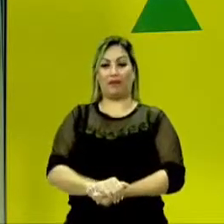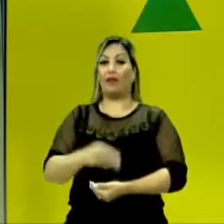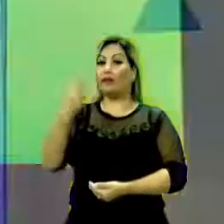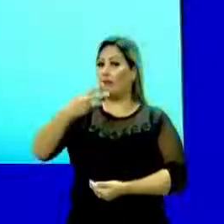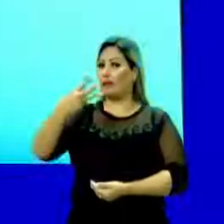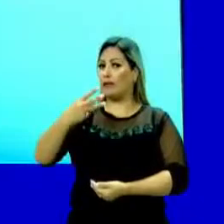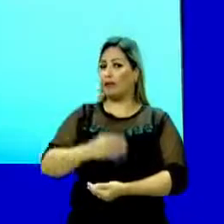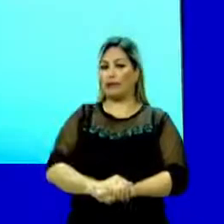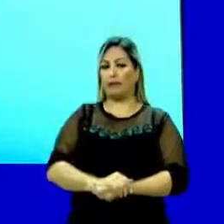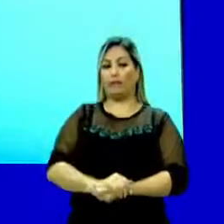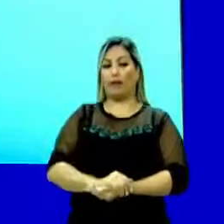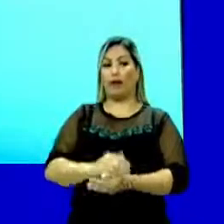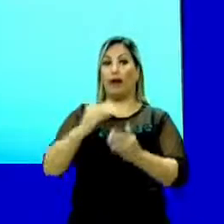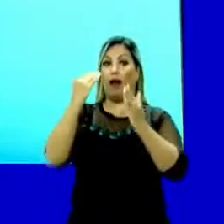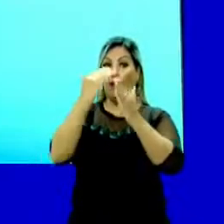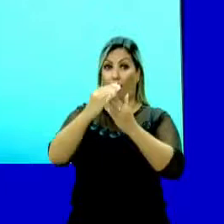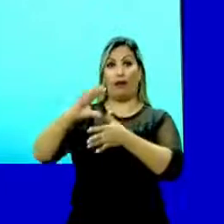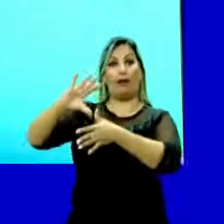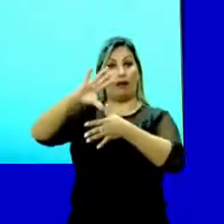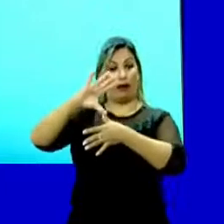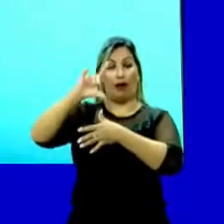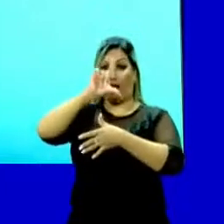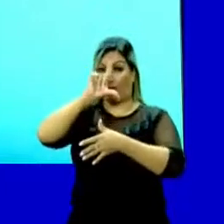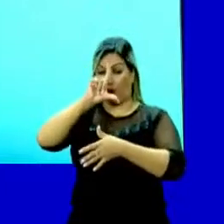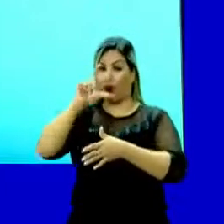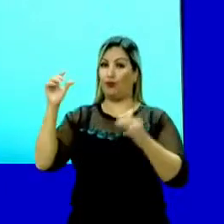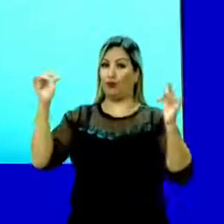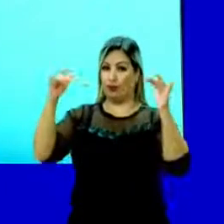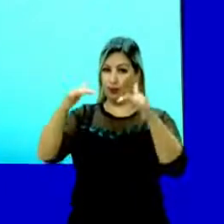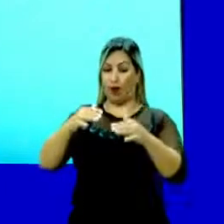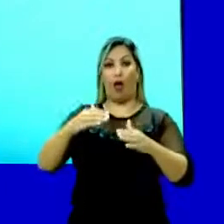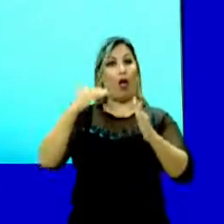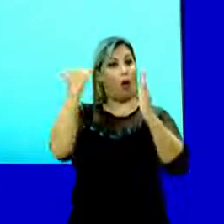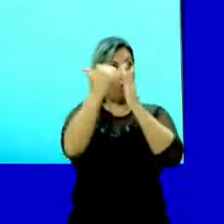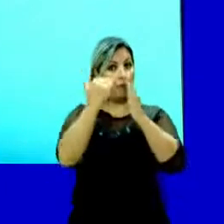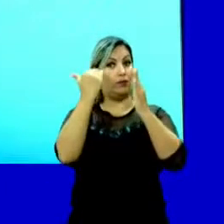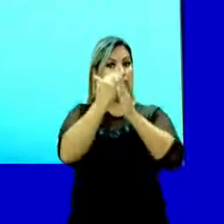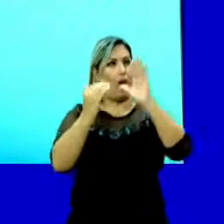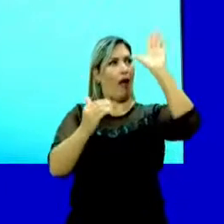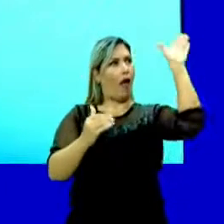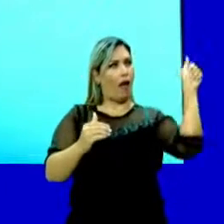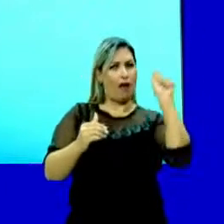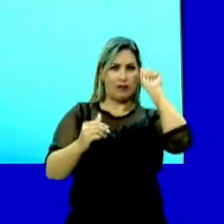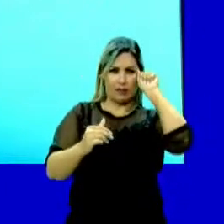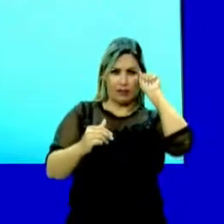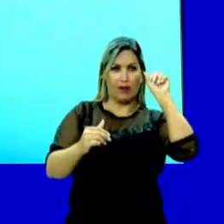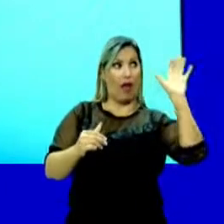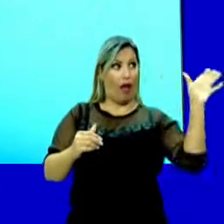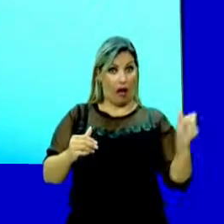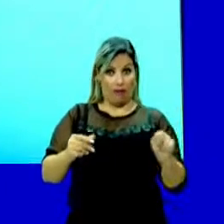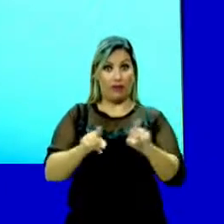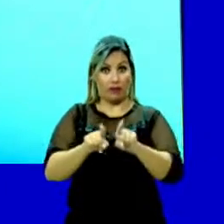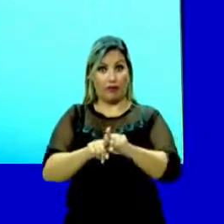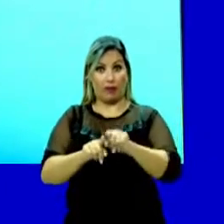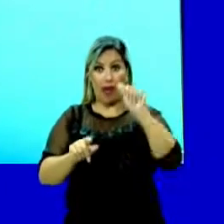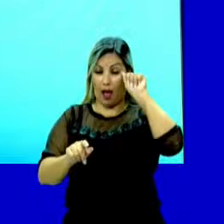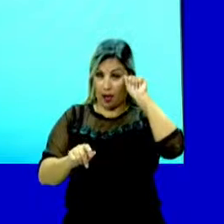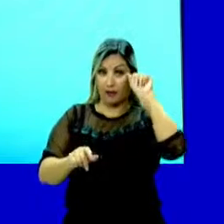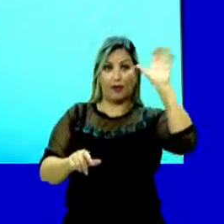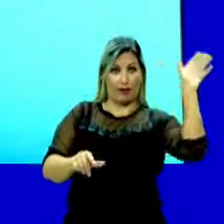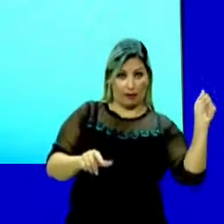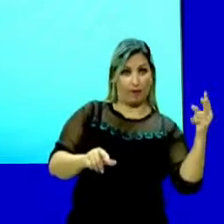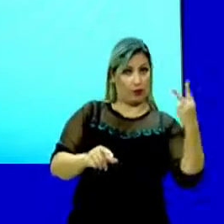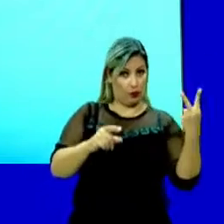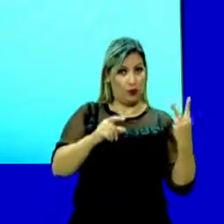3. Além dos latino-americanos, aumentou também o número de asiáticos e africanos. Com certeza,